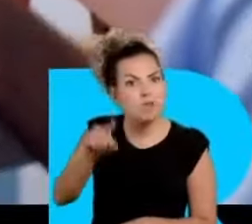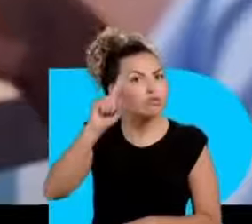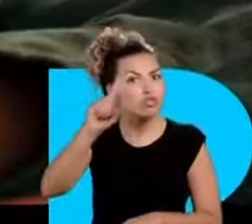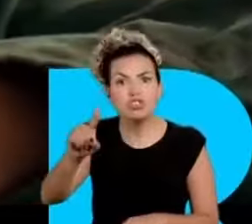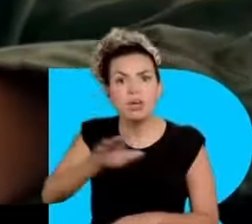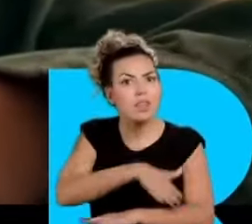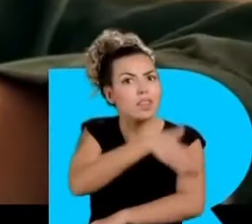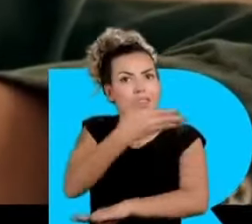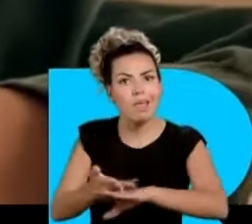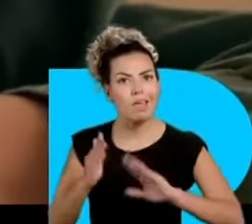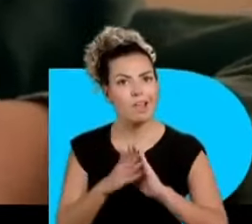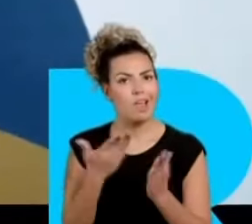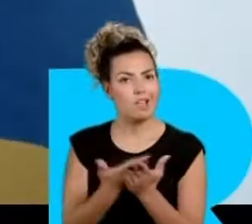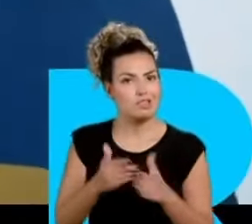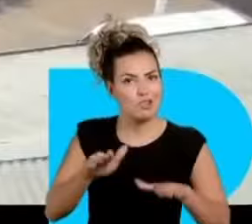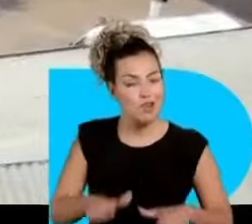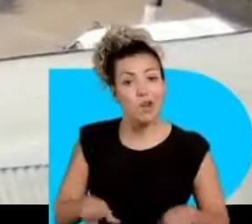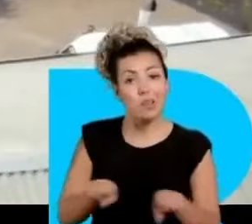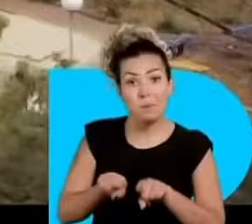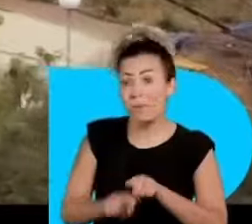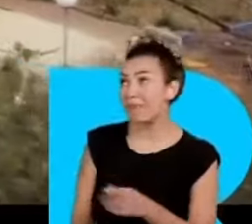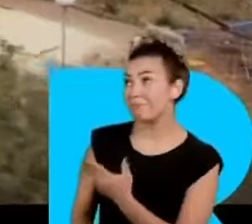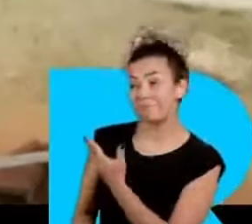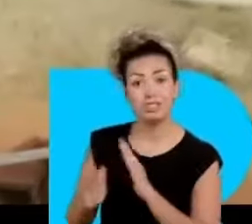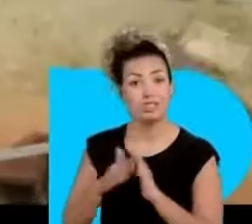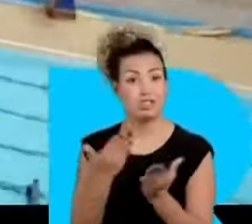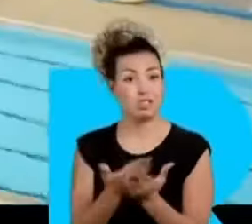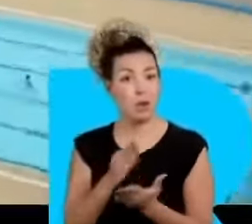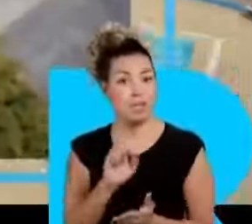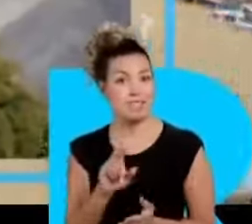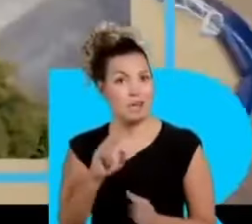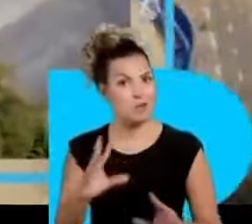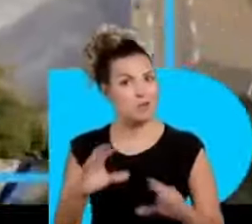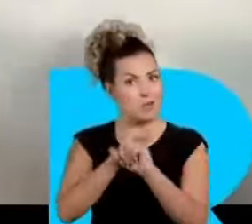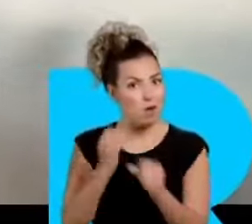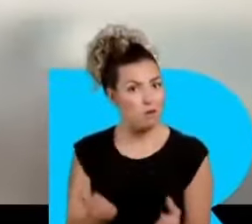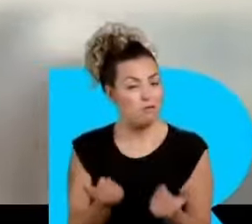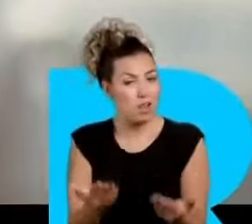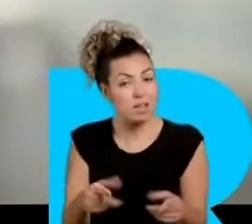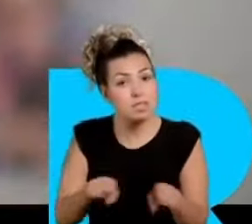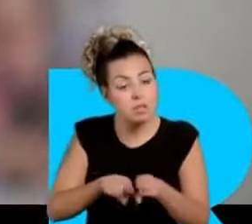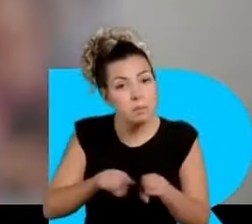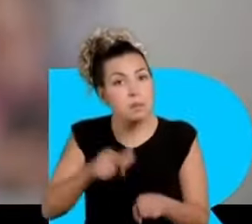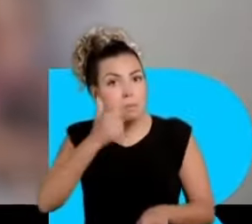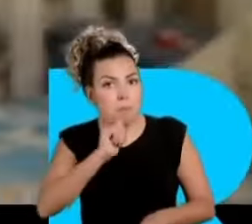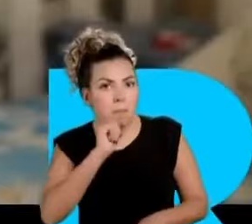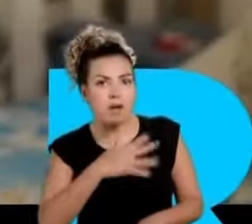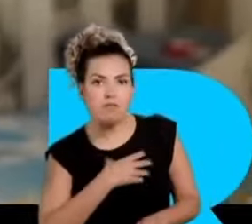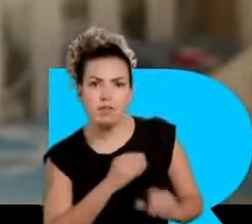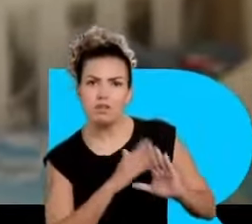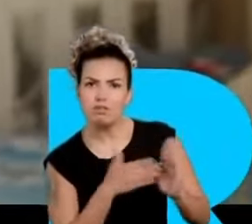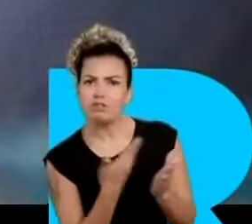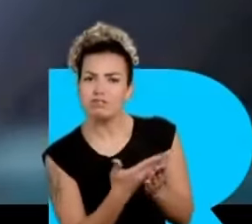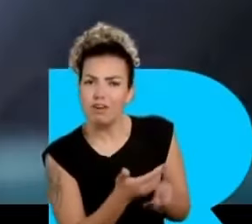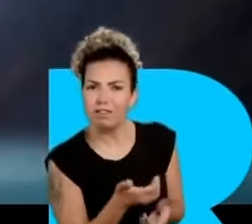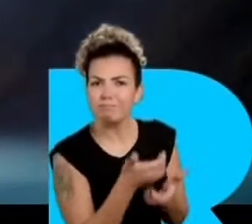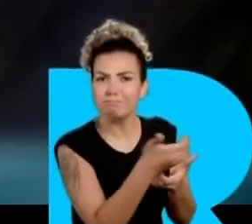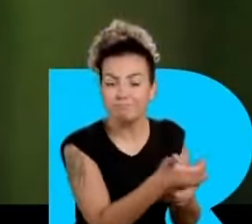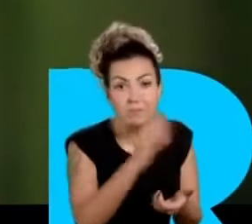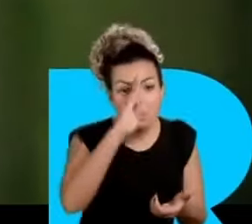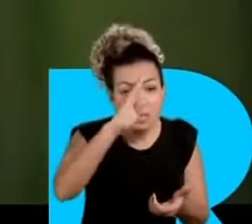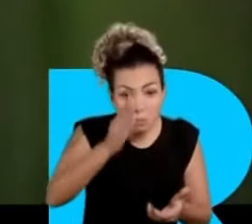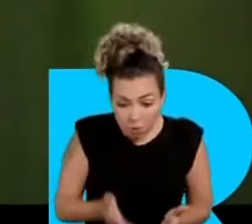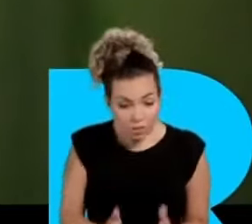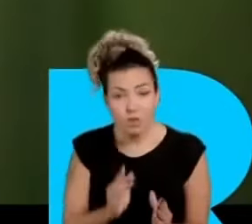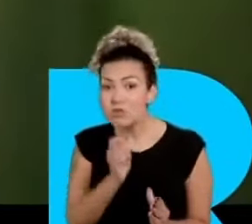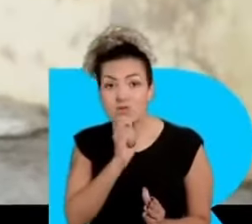passam um dia inteiro na escola, está fazendo 12 novos céus, criou o Mãe Paulistana Creche, que garante vaga